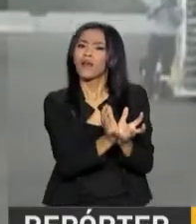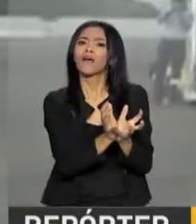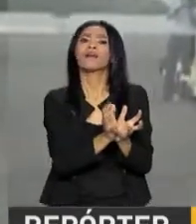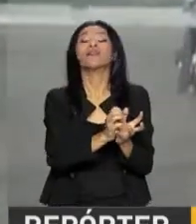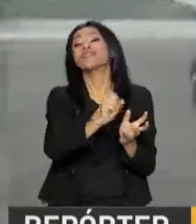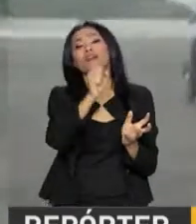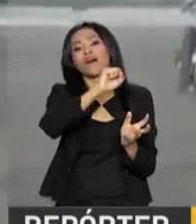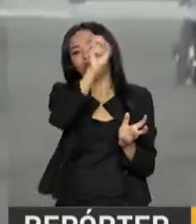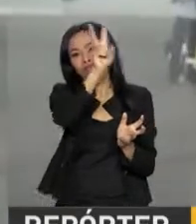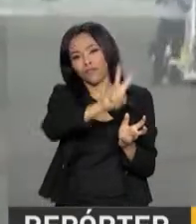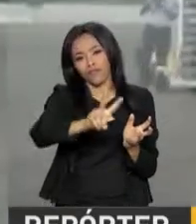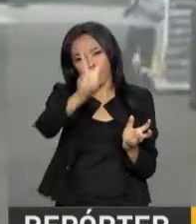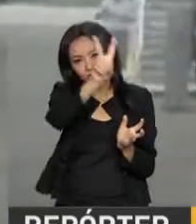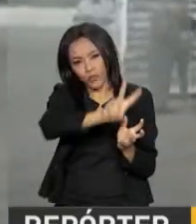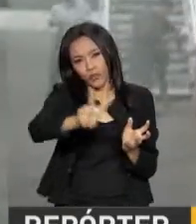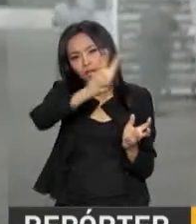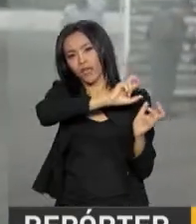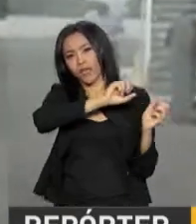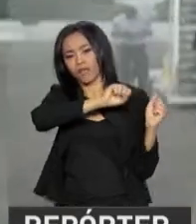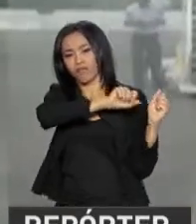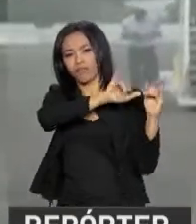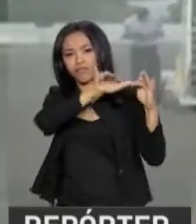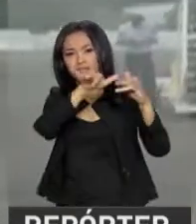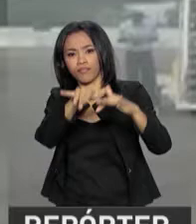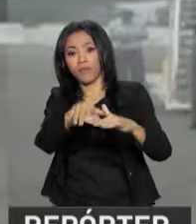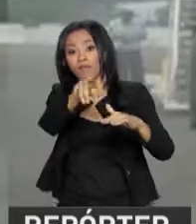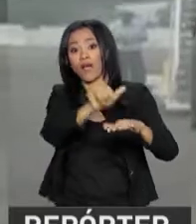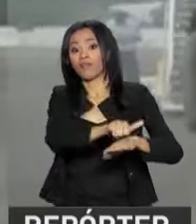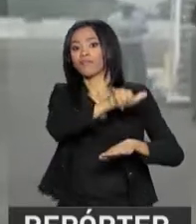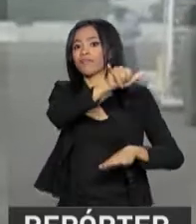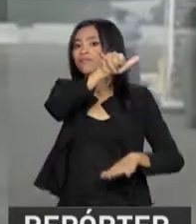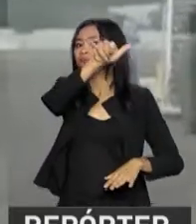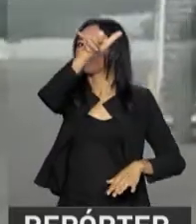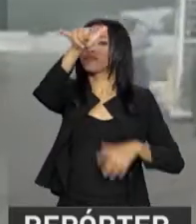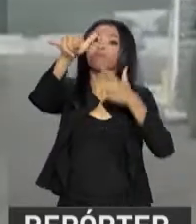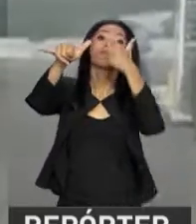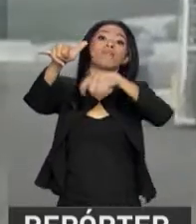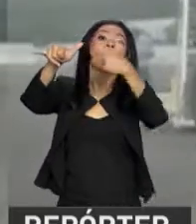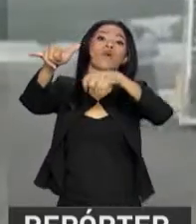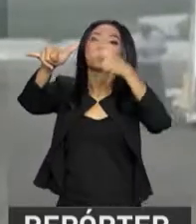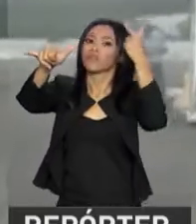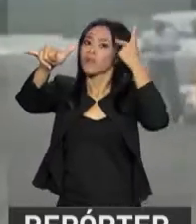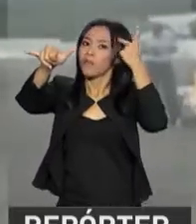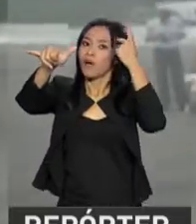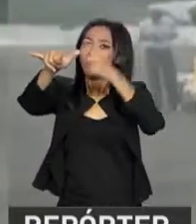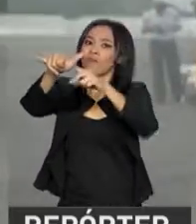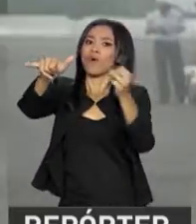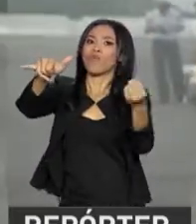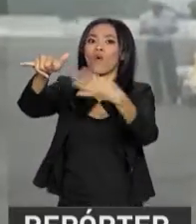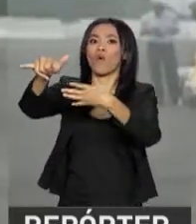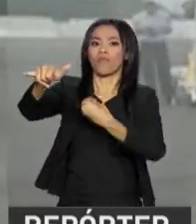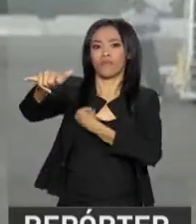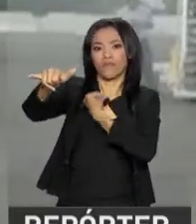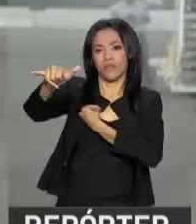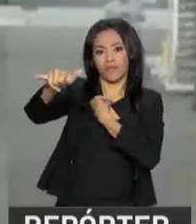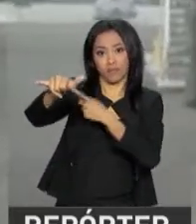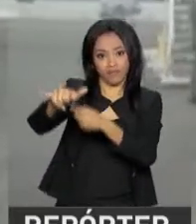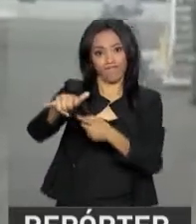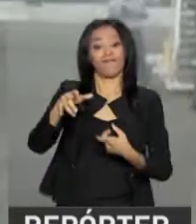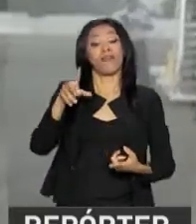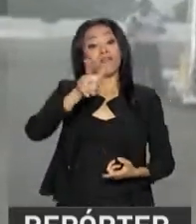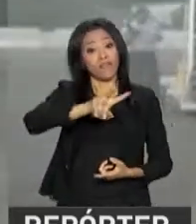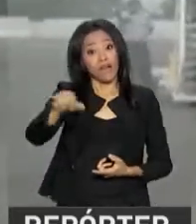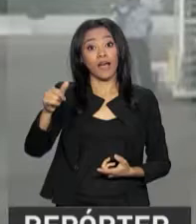neste momento em um avião da Força Aérea Brasileira rumo a São Paulo, onde vão tentar uma nova vida. Lá eles vão ser direcionados